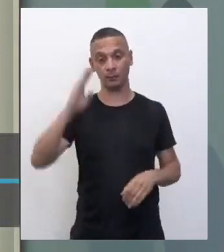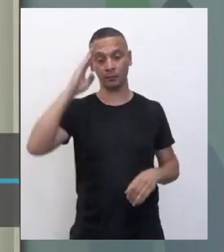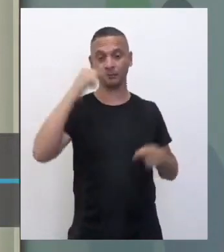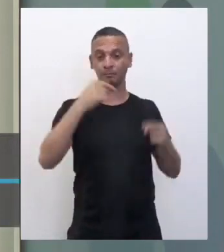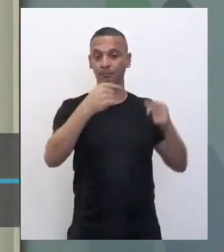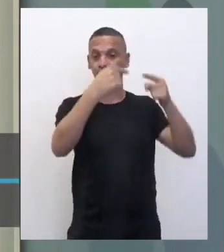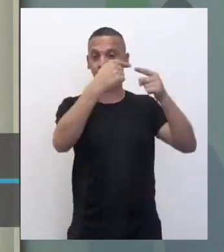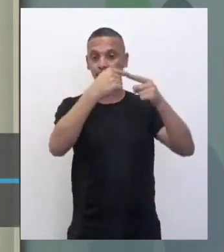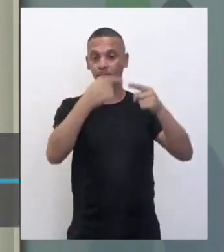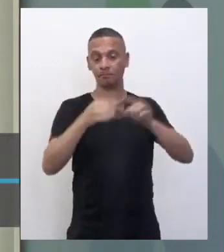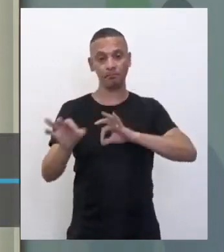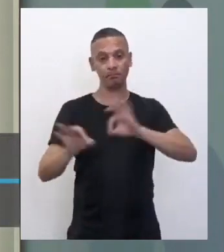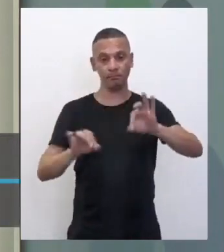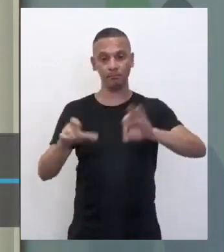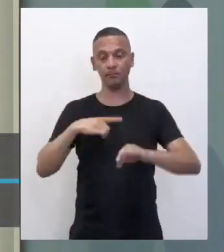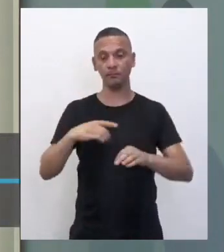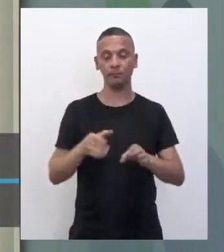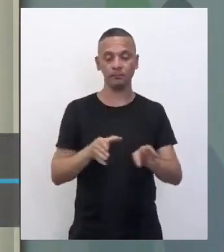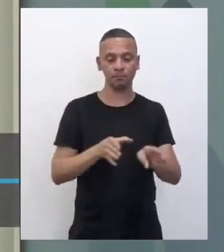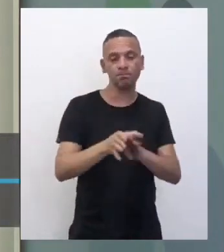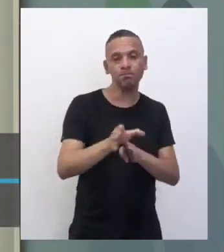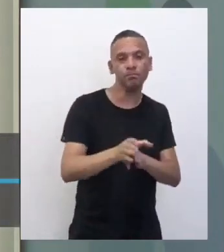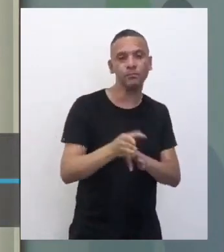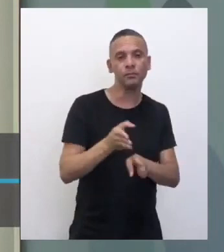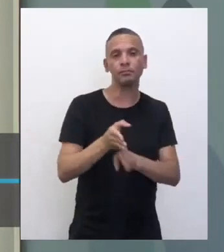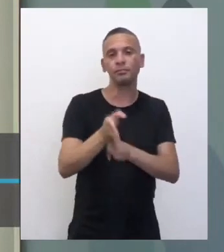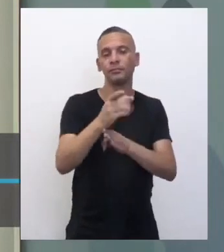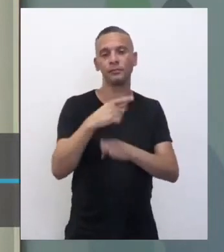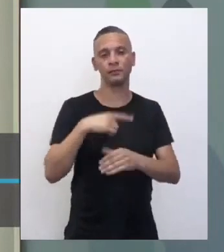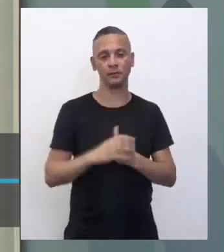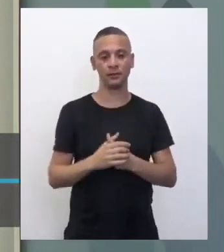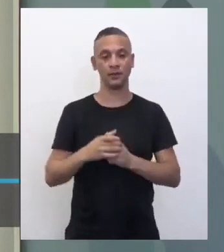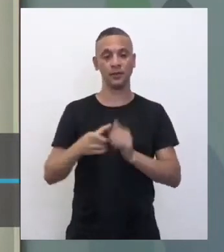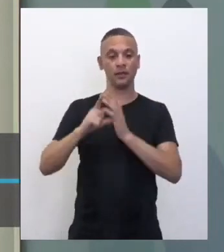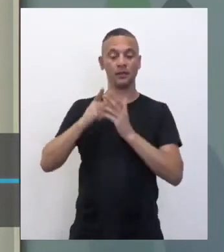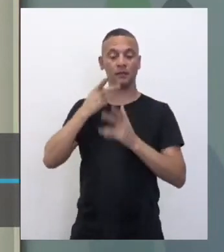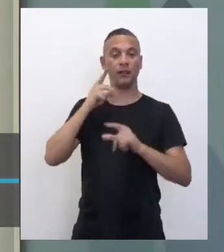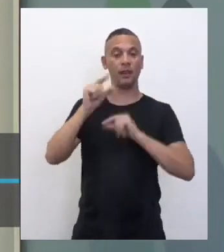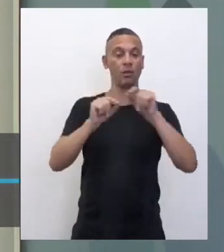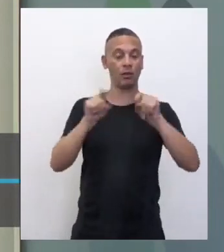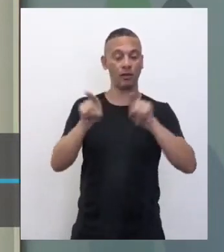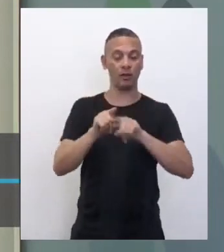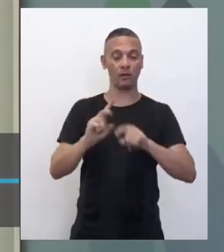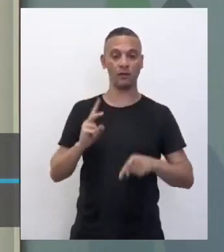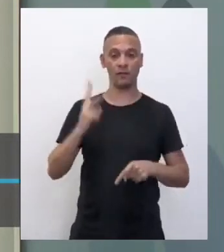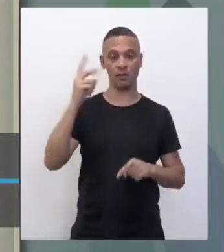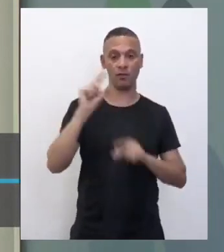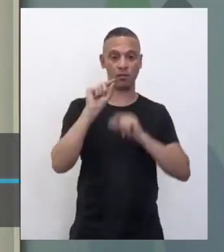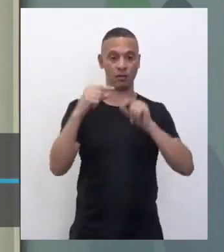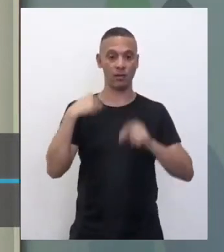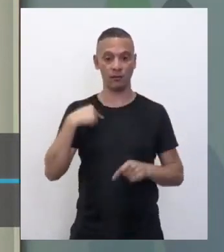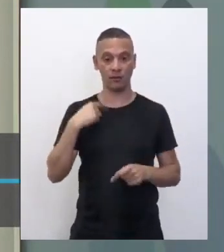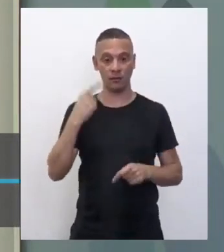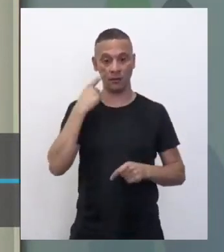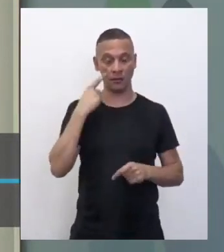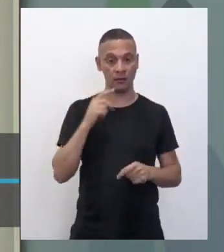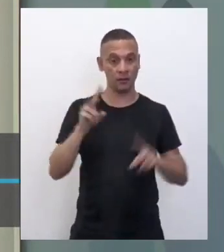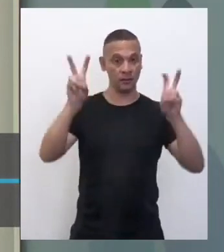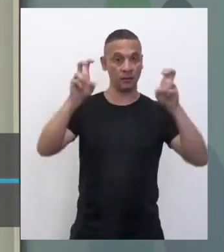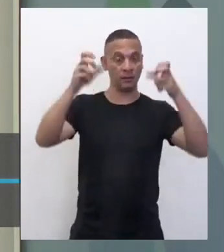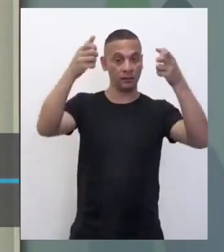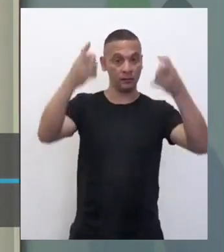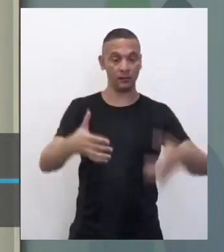princípio, que é aquilo que nos orienta, que nos guia. Antes da gente falar um pouco mais sobre essa ideia de valores e princípios, eu só quero fazer uma observação